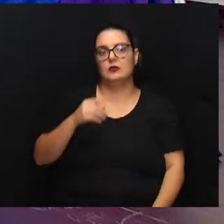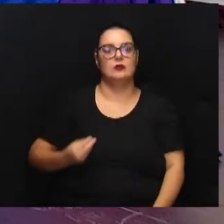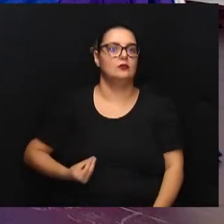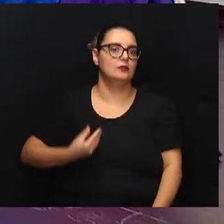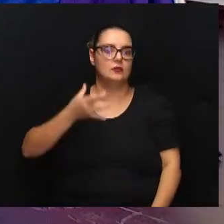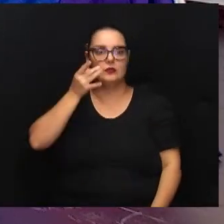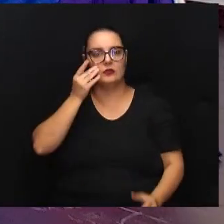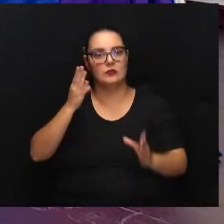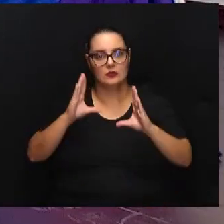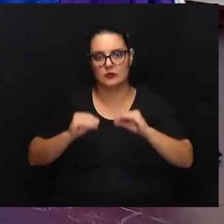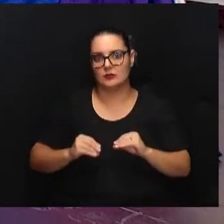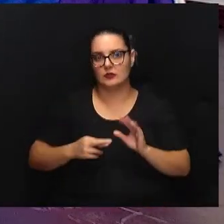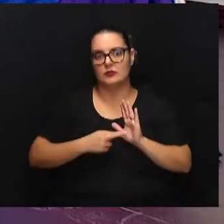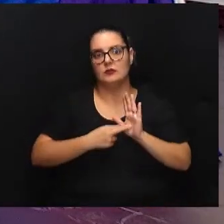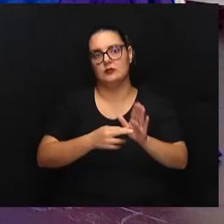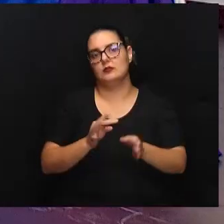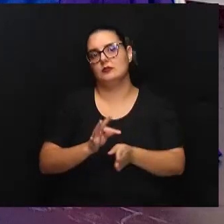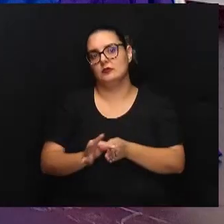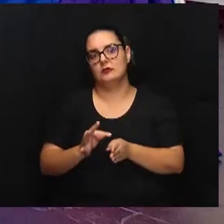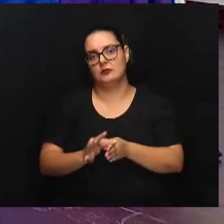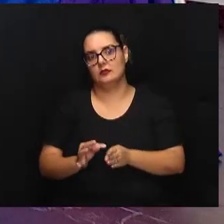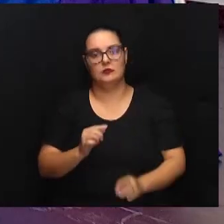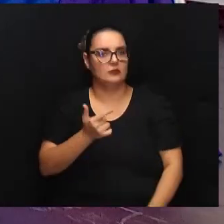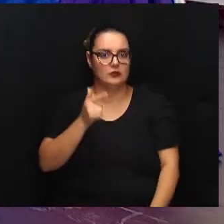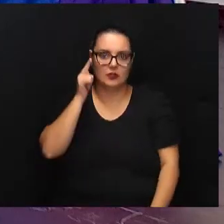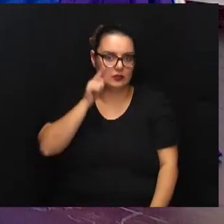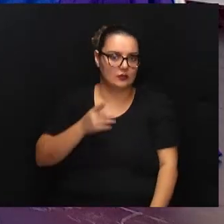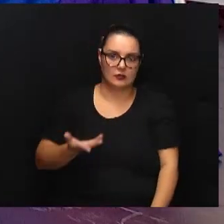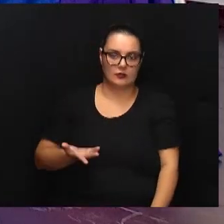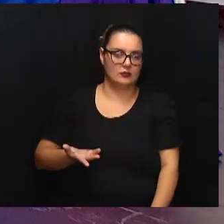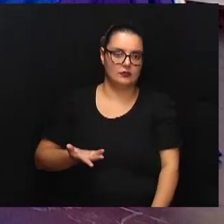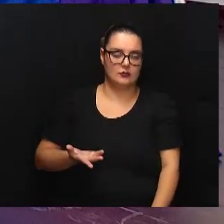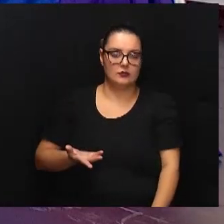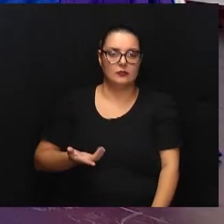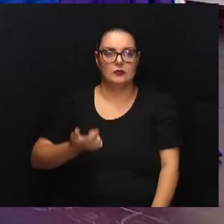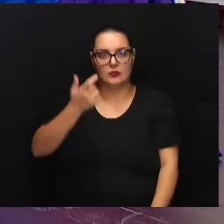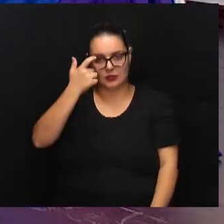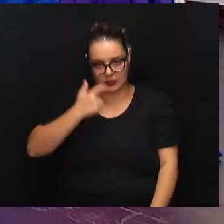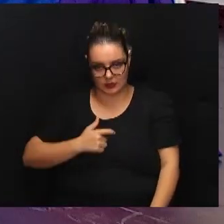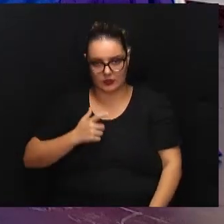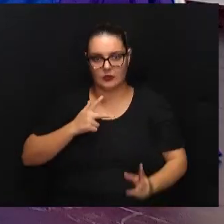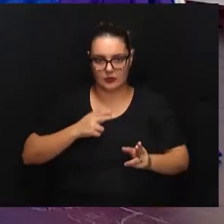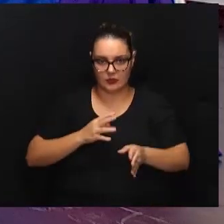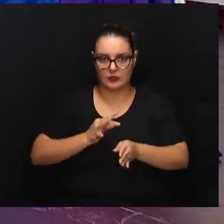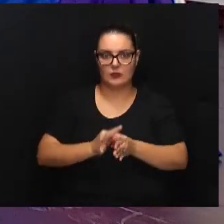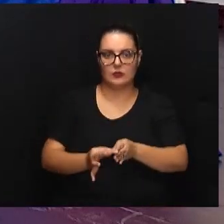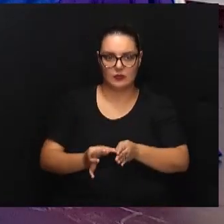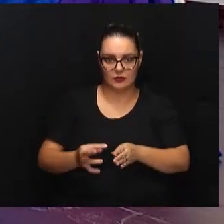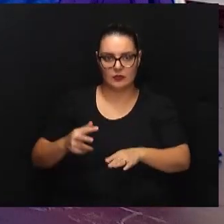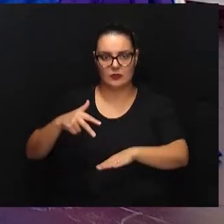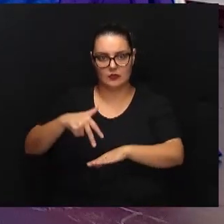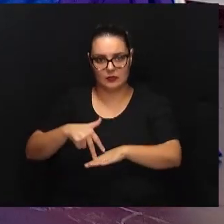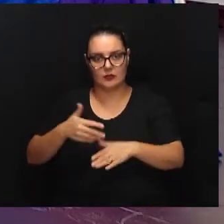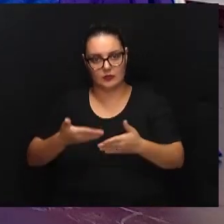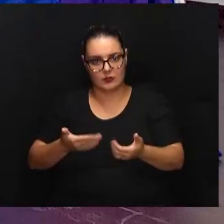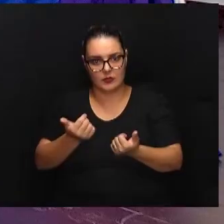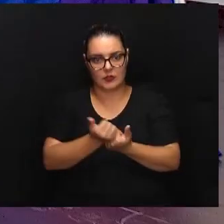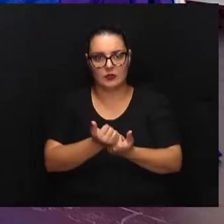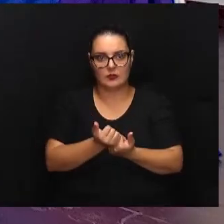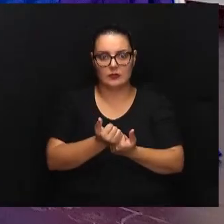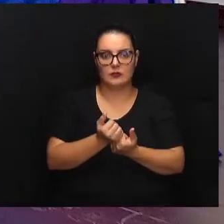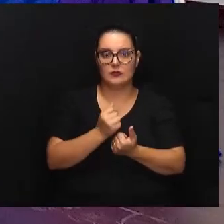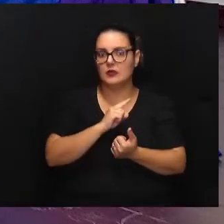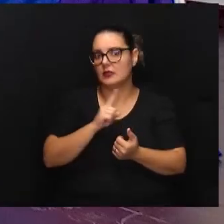de Campinas. Eu estou como conselheira, que ocupa este lugar, mas não me é permitido